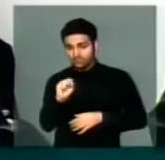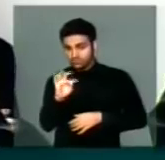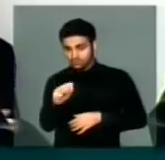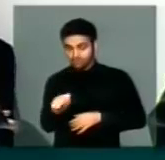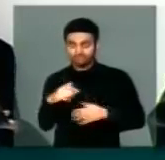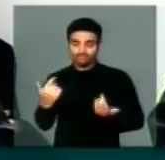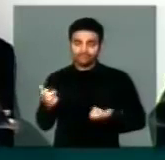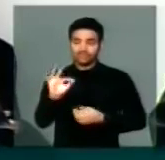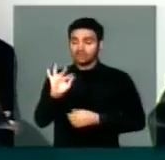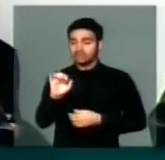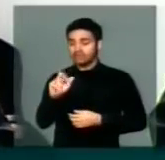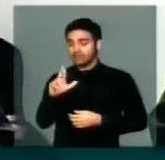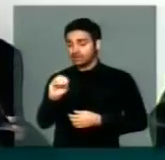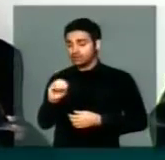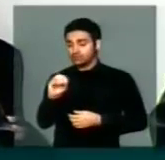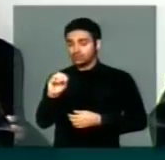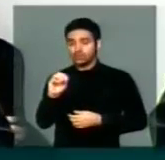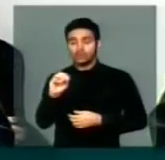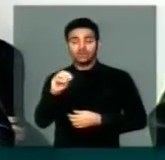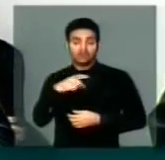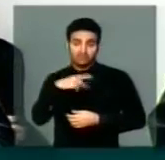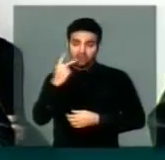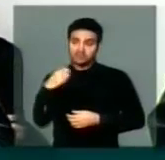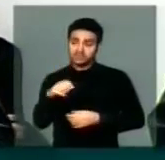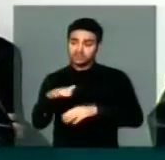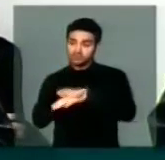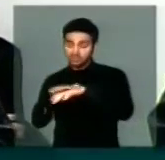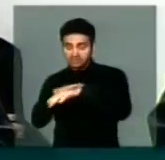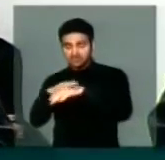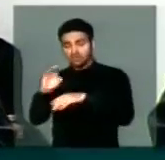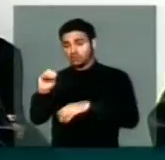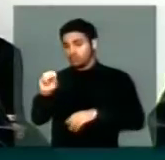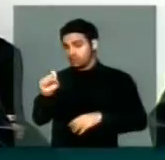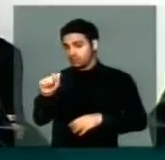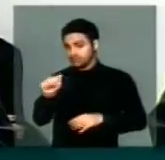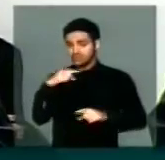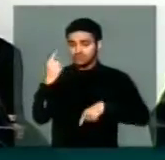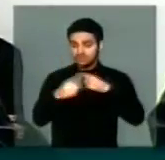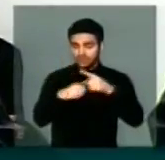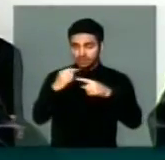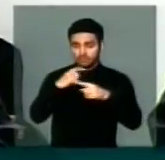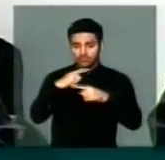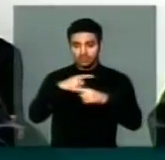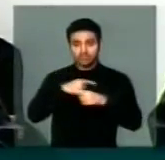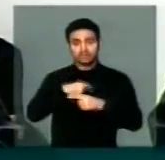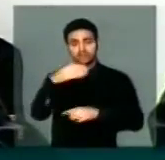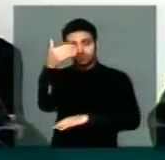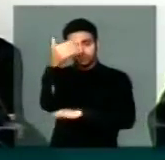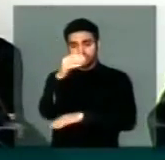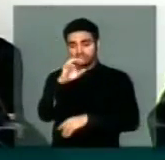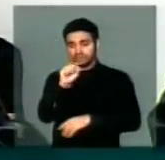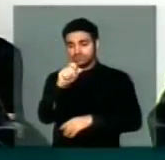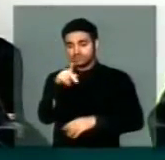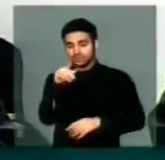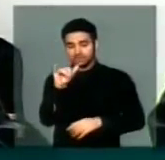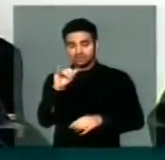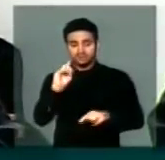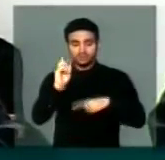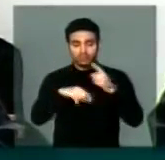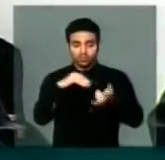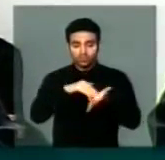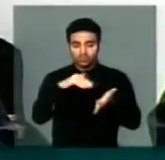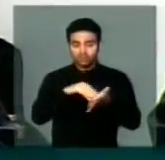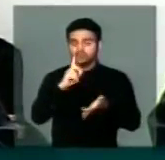oportunidade Fernando Baiano disse que o declarante deveria falar com Paulo Roberto Costa, que a outra vez foi no hotel Sky, na Brigadeiro Luiz Antônio, e a última no escritório da São